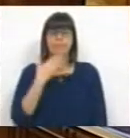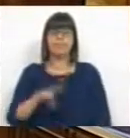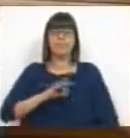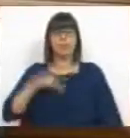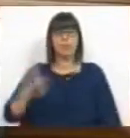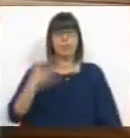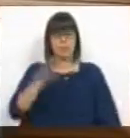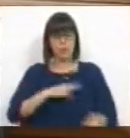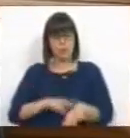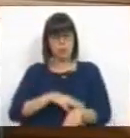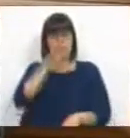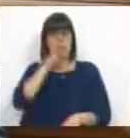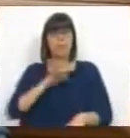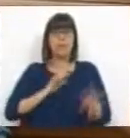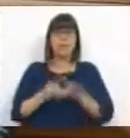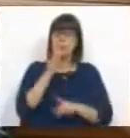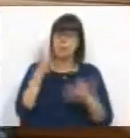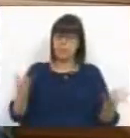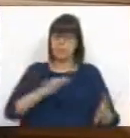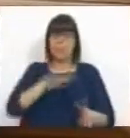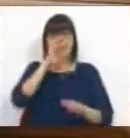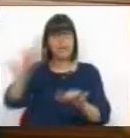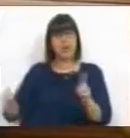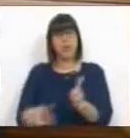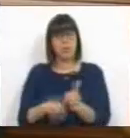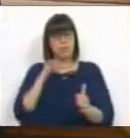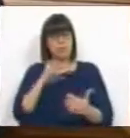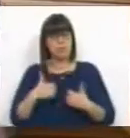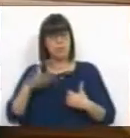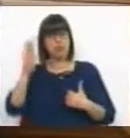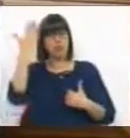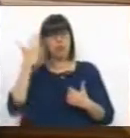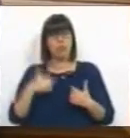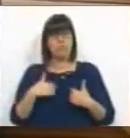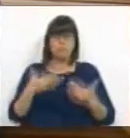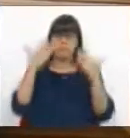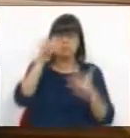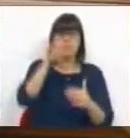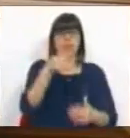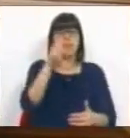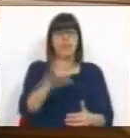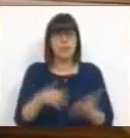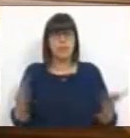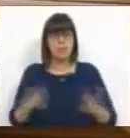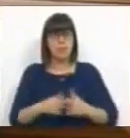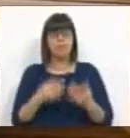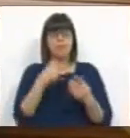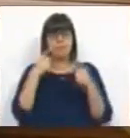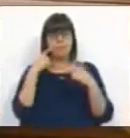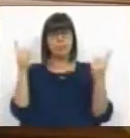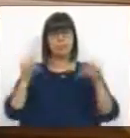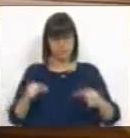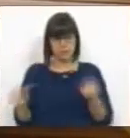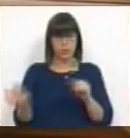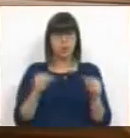Obrigado, Sr. Presidente, Srs. Membros do Governo, Senhoras e Srs. Deputados, Sr. Ministro Adjunto, permita-me que, em primeiro lugar, saúde o Partido Comunista Português por ter trazido